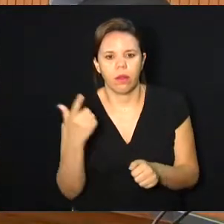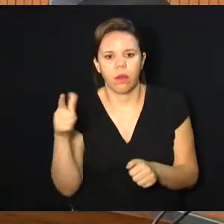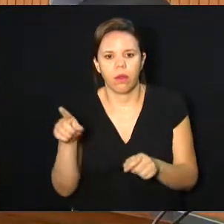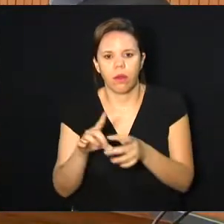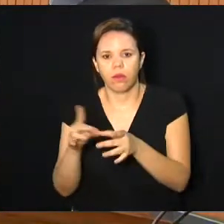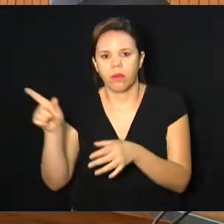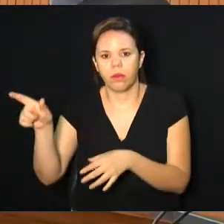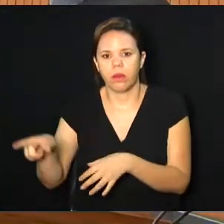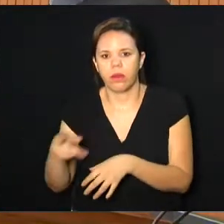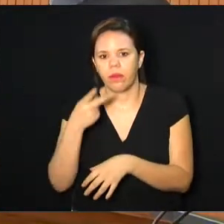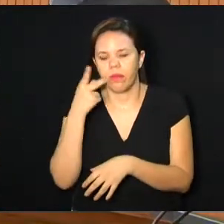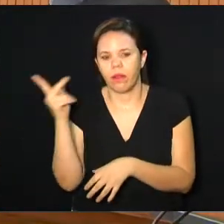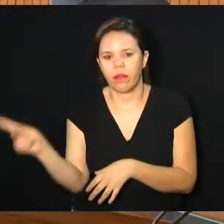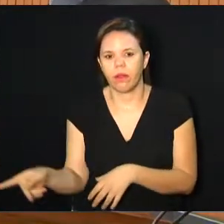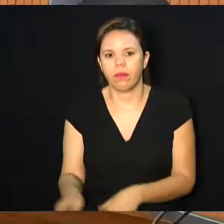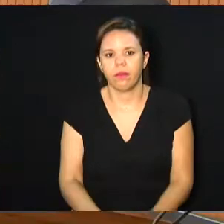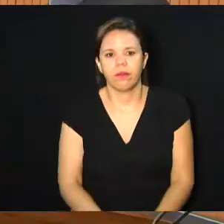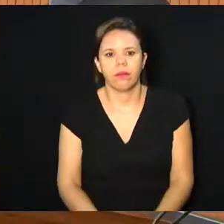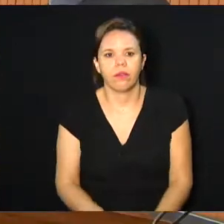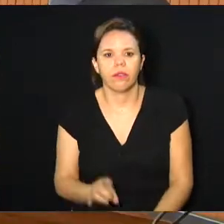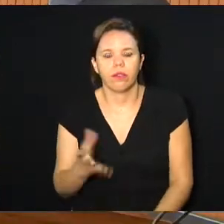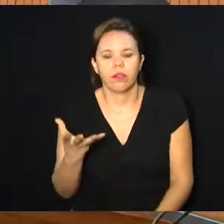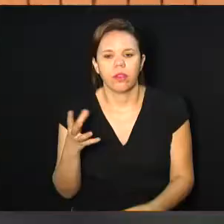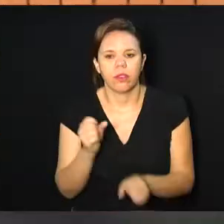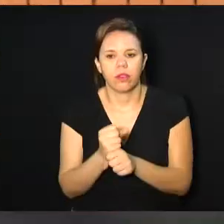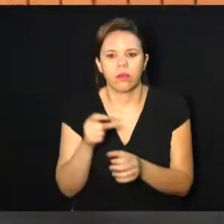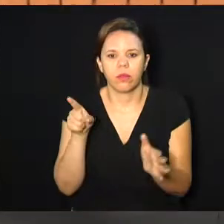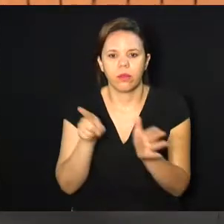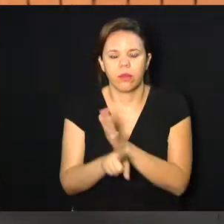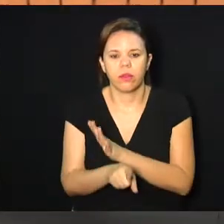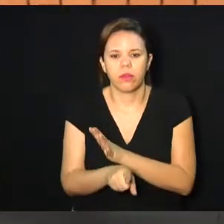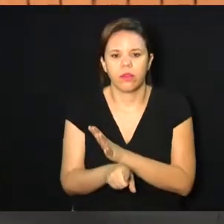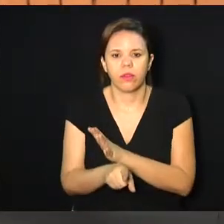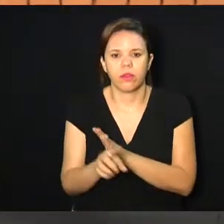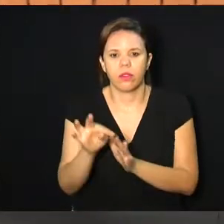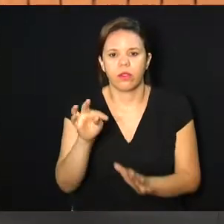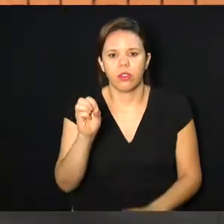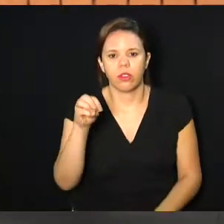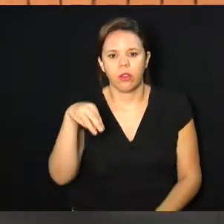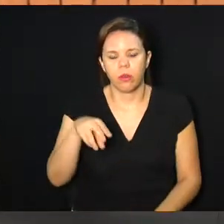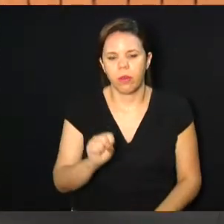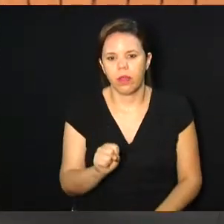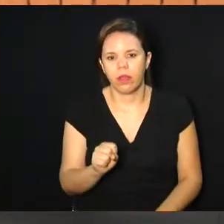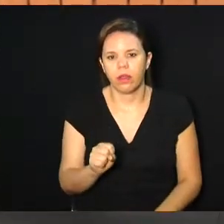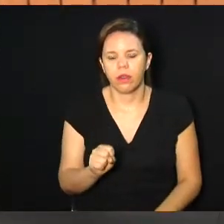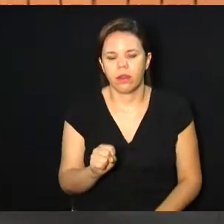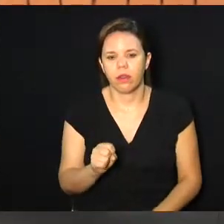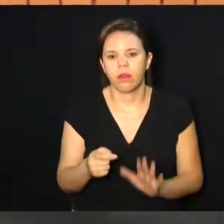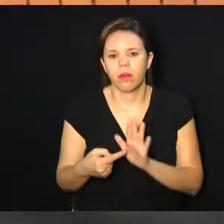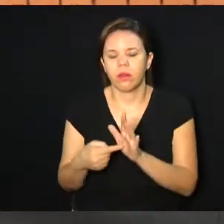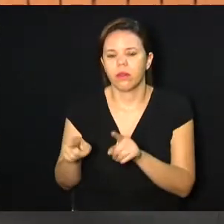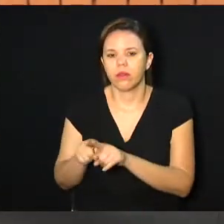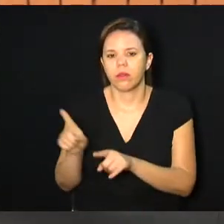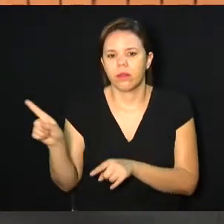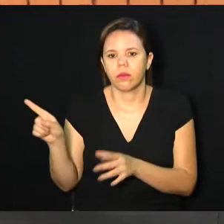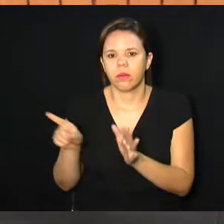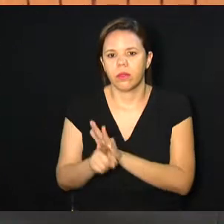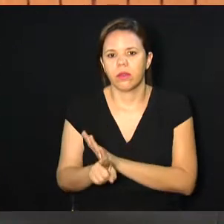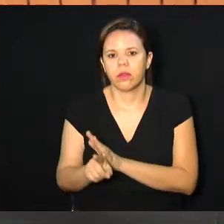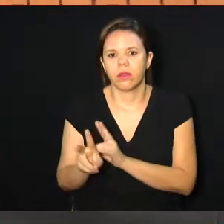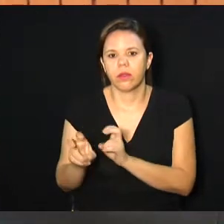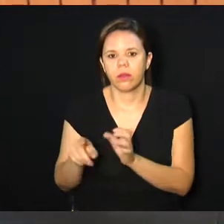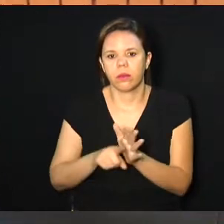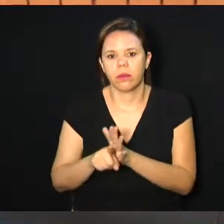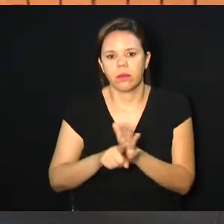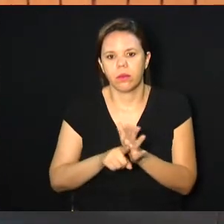ele. Eu só queria somar a pergunta do Tomás, fazer alguns apontamentos também. Eu tenho uma pergunta em relação à pesquisa